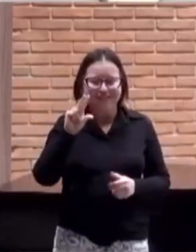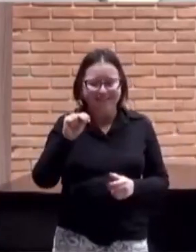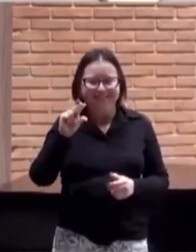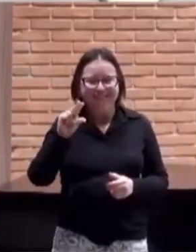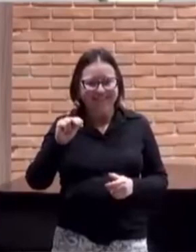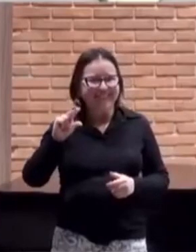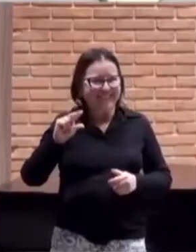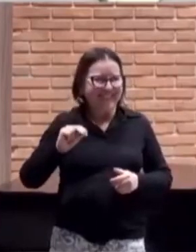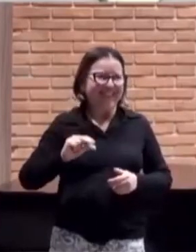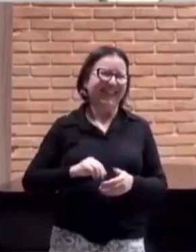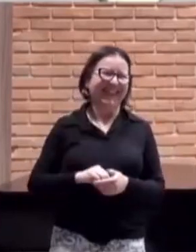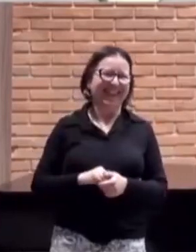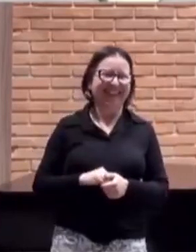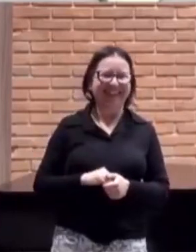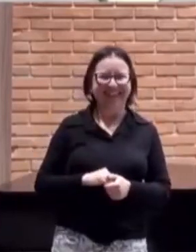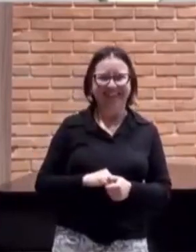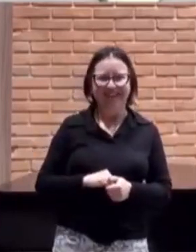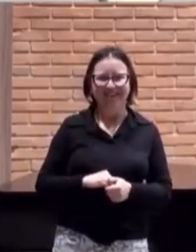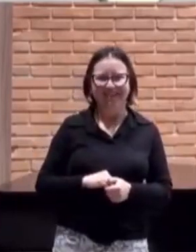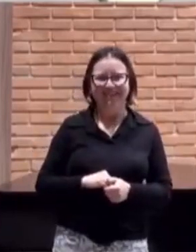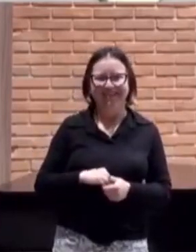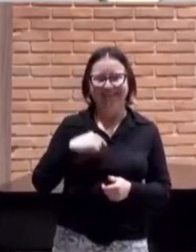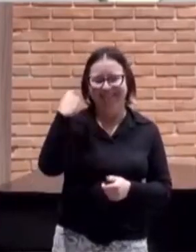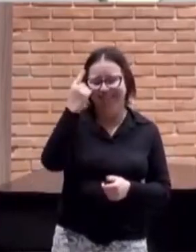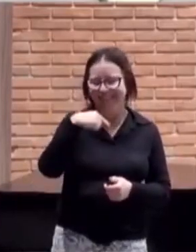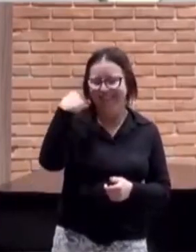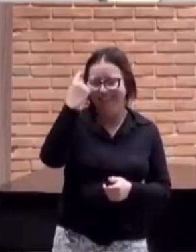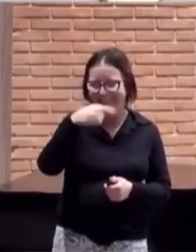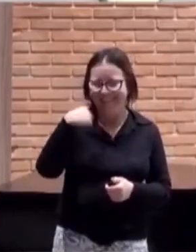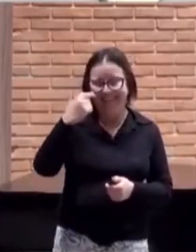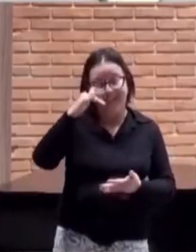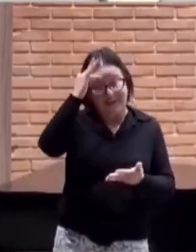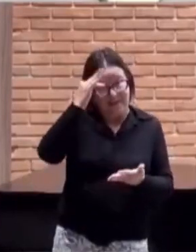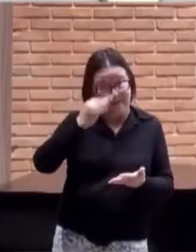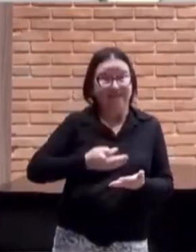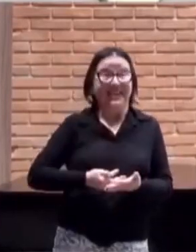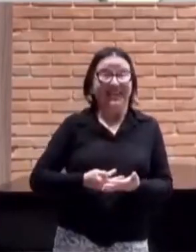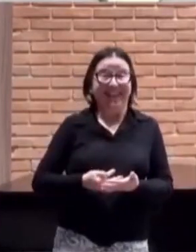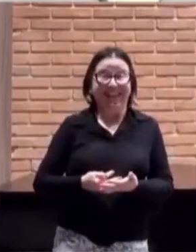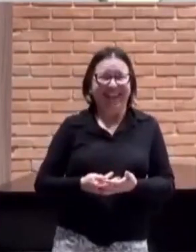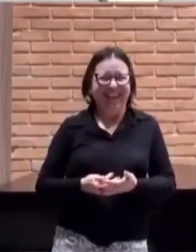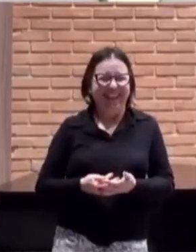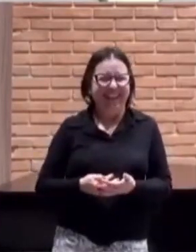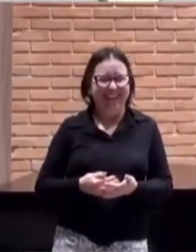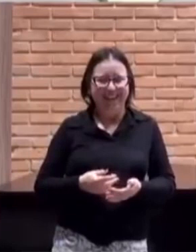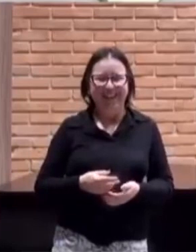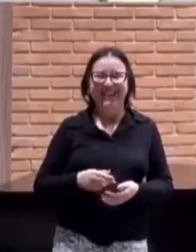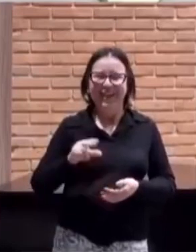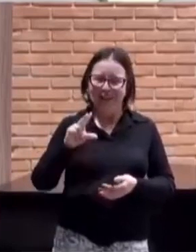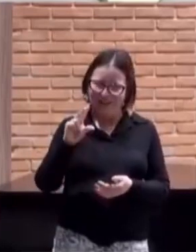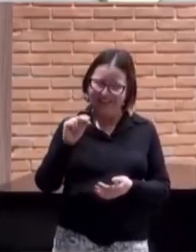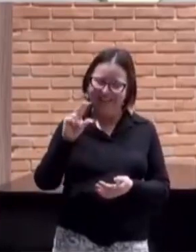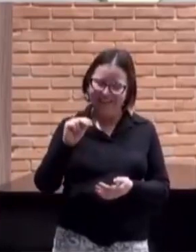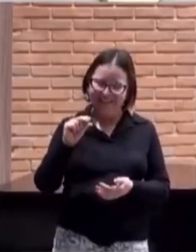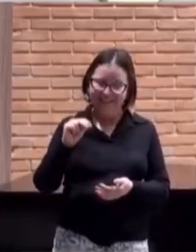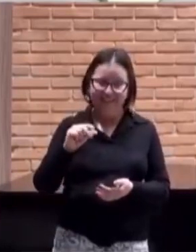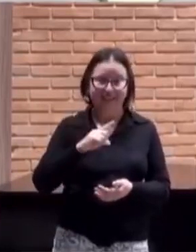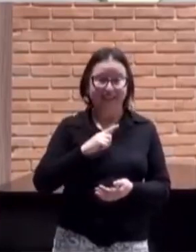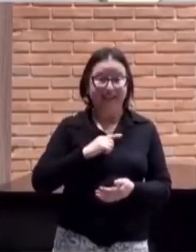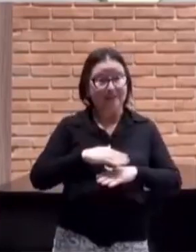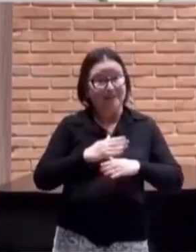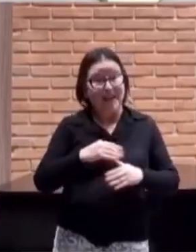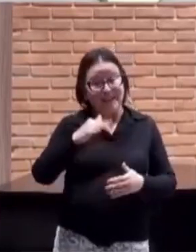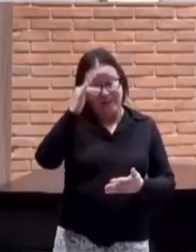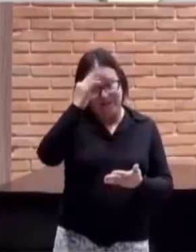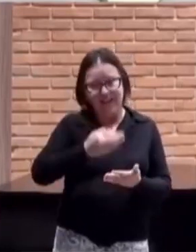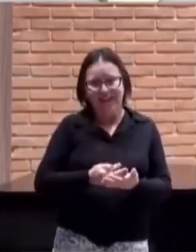cri, o tempo todo com fé. E o grilo é um dos animais que tem mais fé. Ele diz o